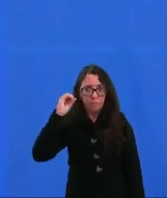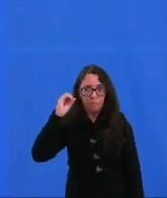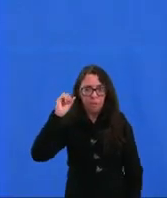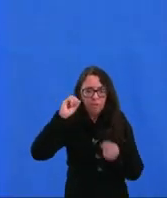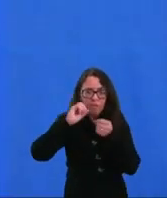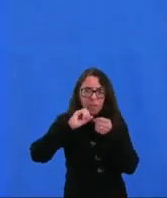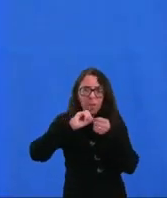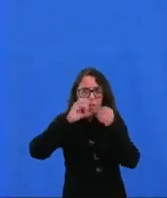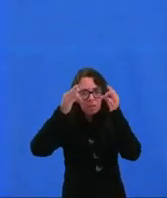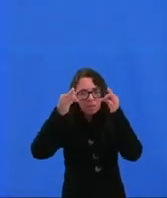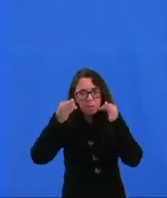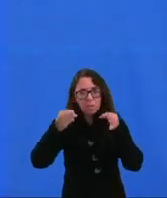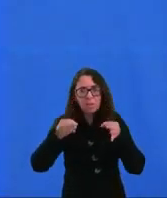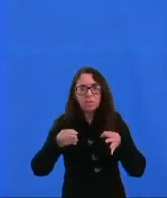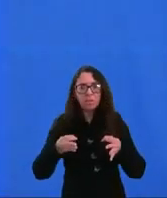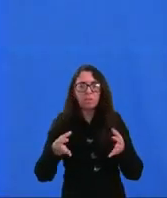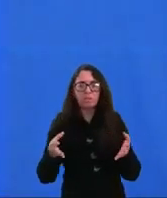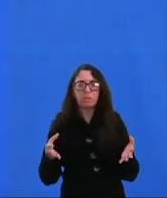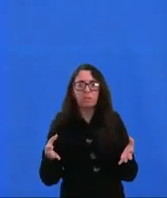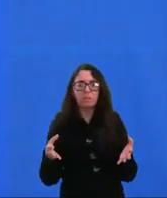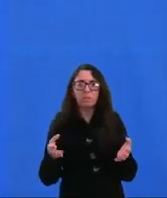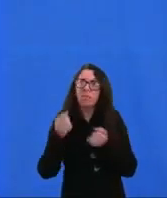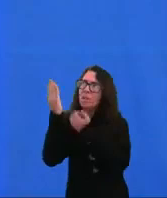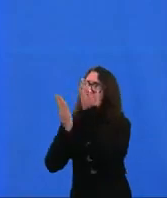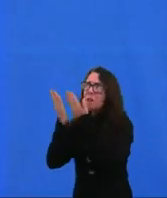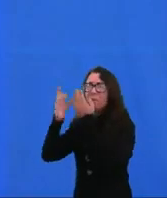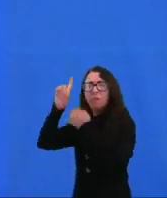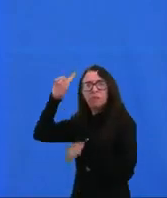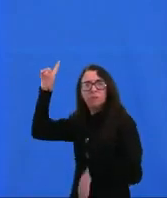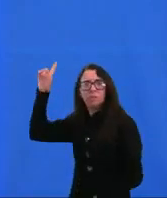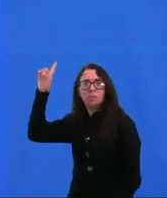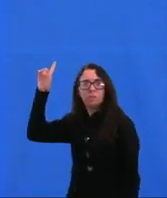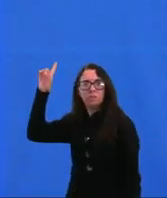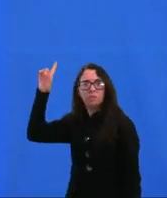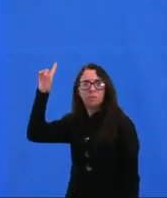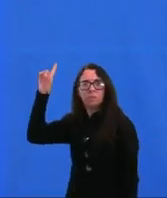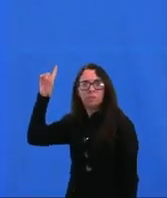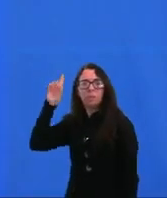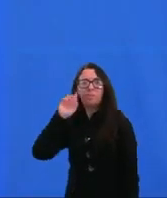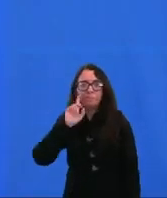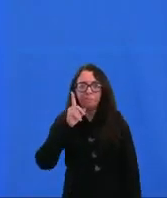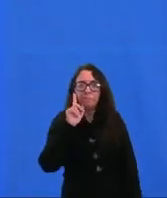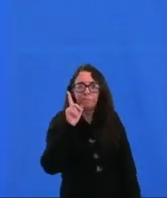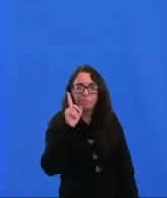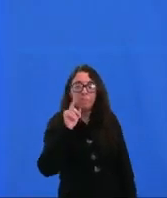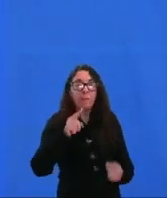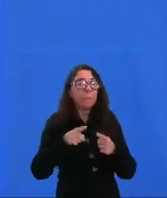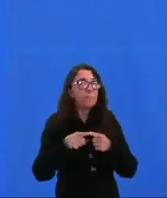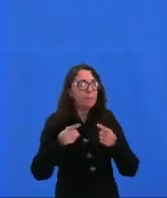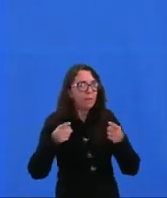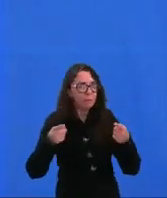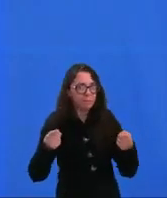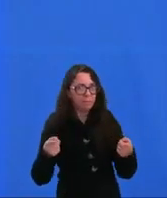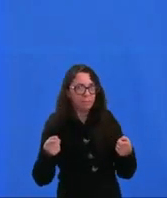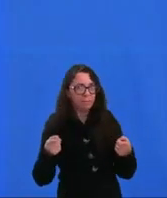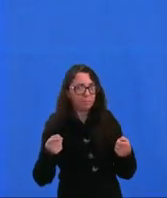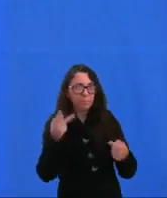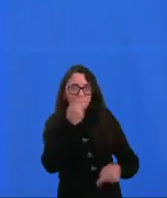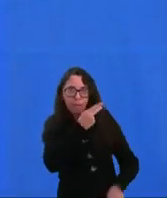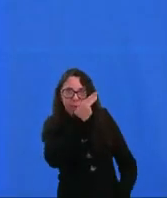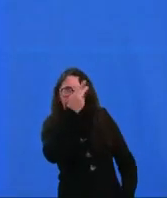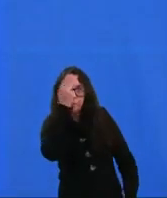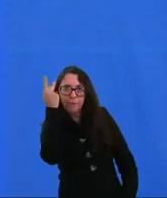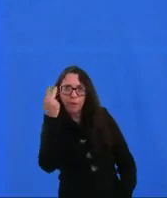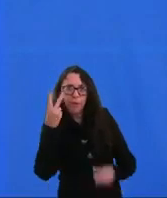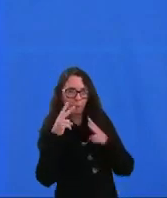causar ciúmes, né? Vai causar inveja do outro lado. Então,